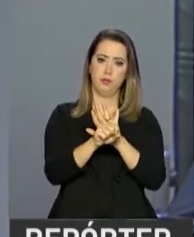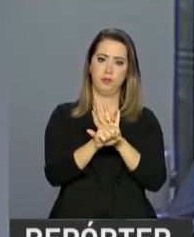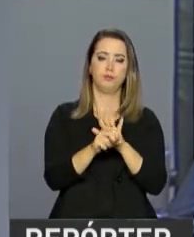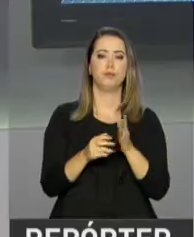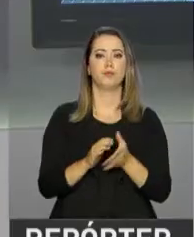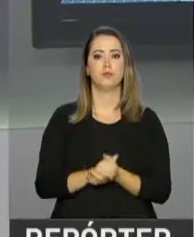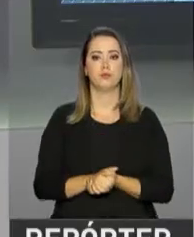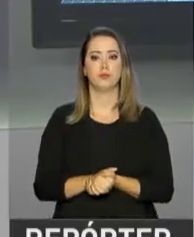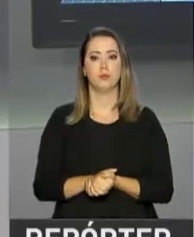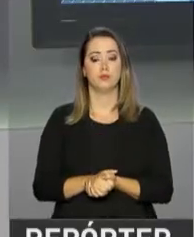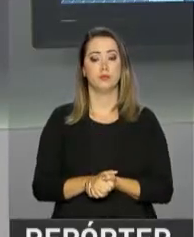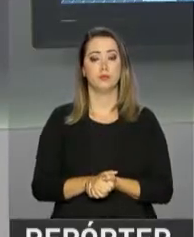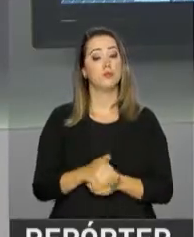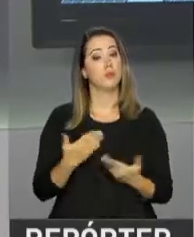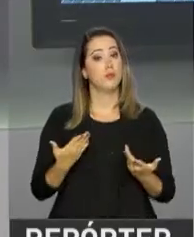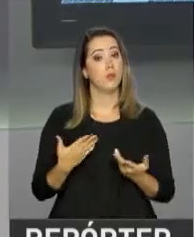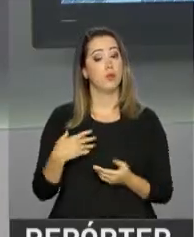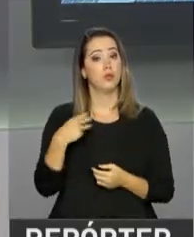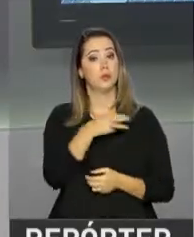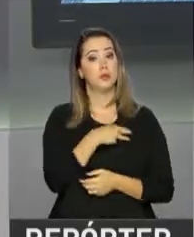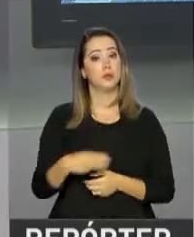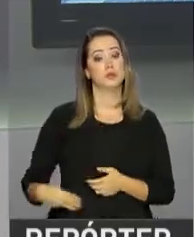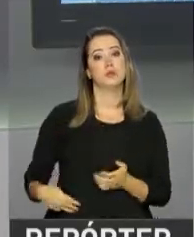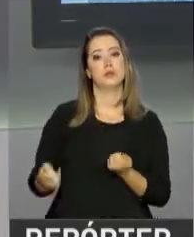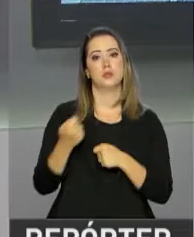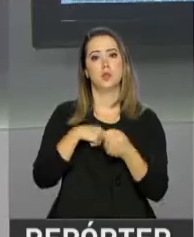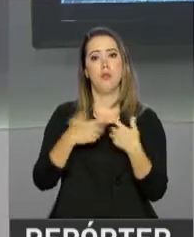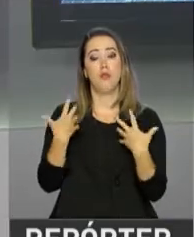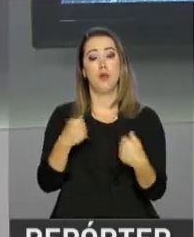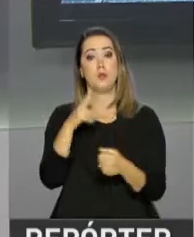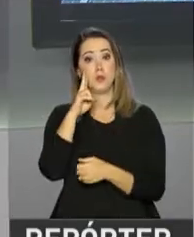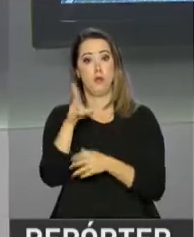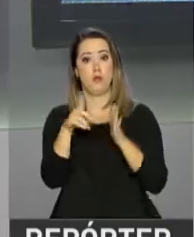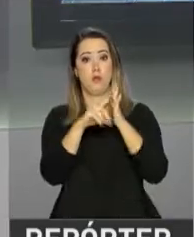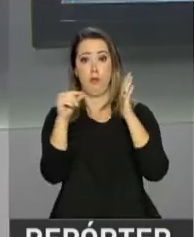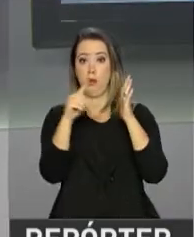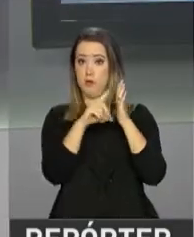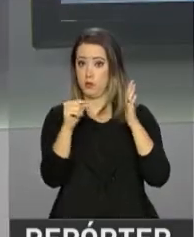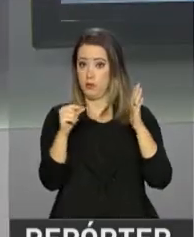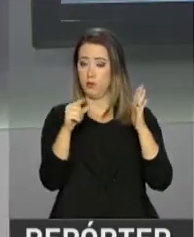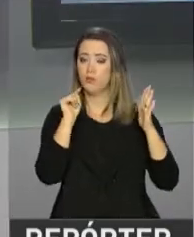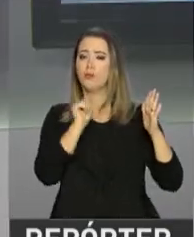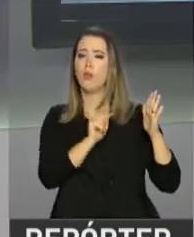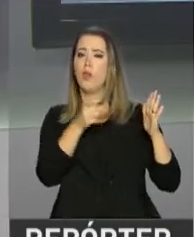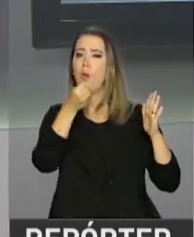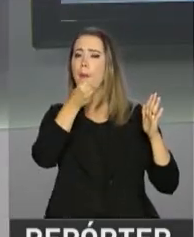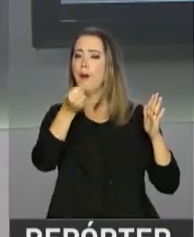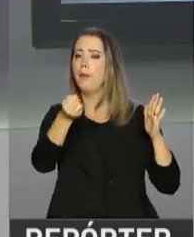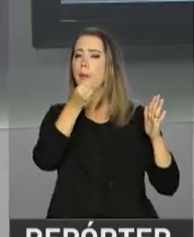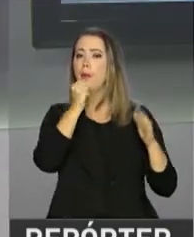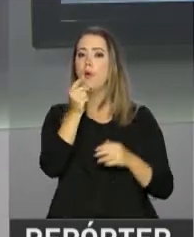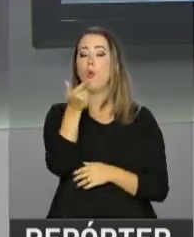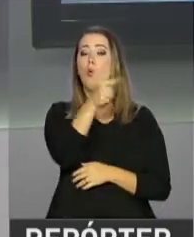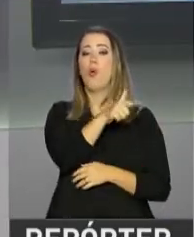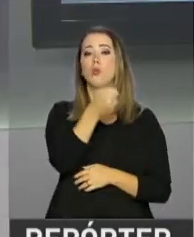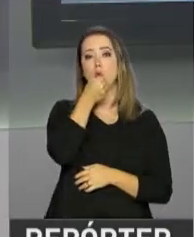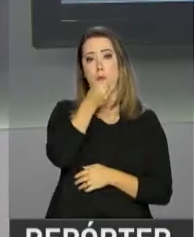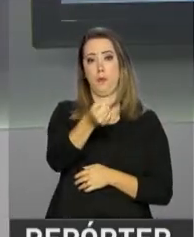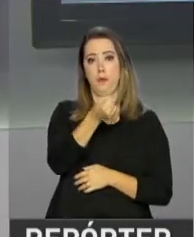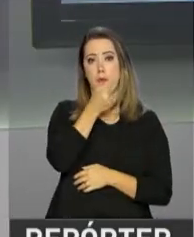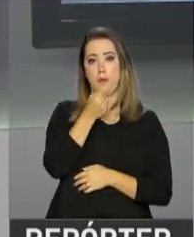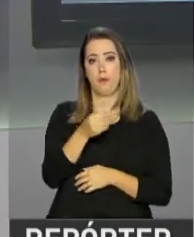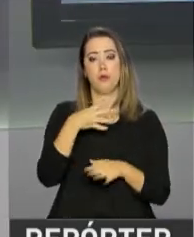Previdência. E do Ministério da Fazenda, nós vamos ao vivo agora para o Palácio do Planalto, onde o repórter Paulo Lasalve